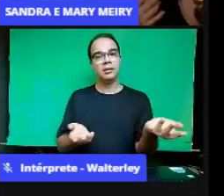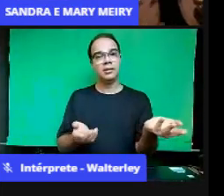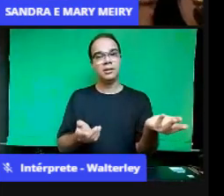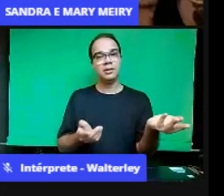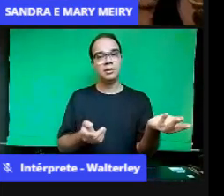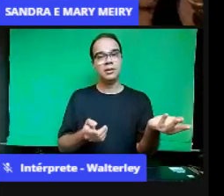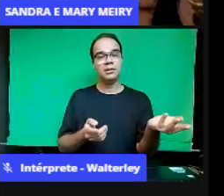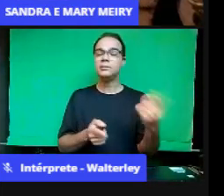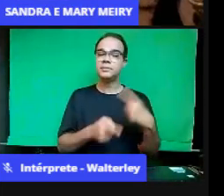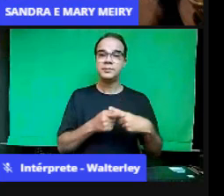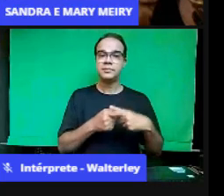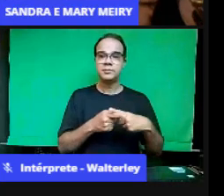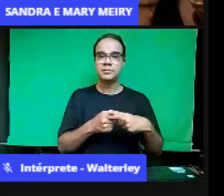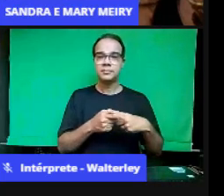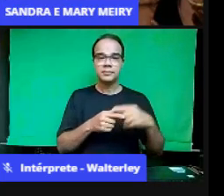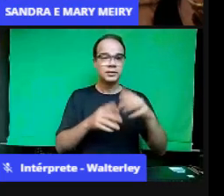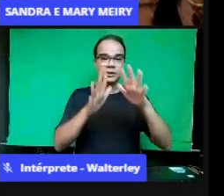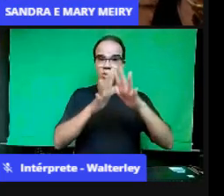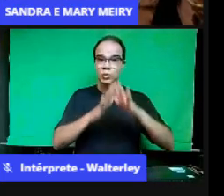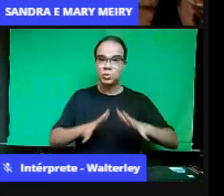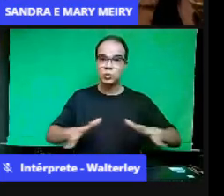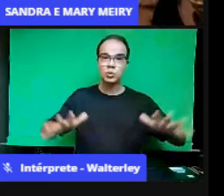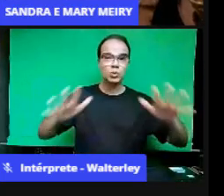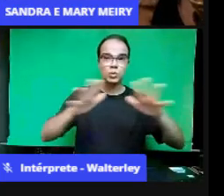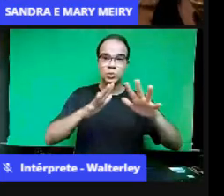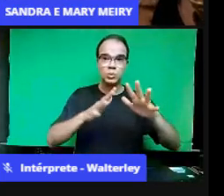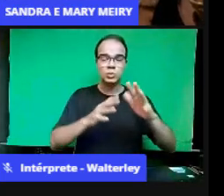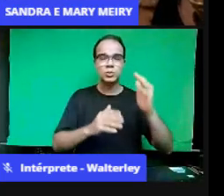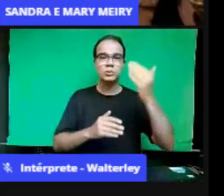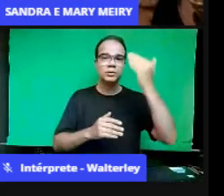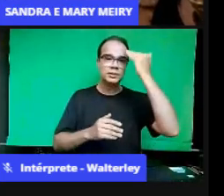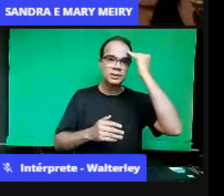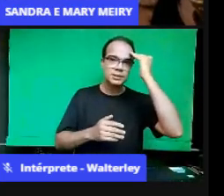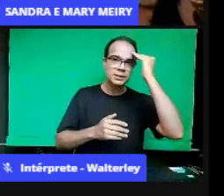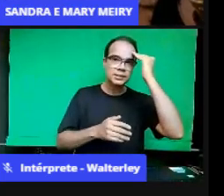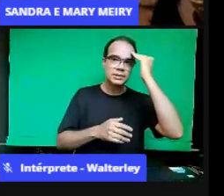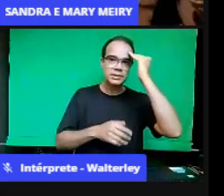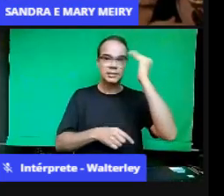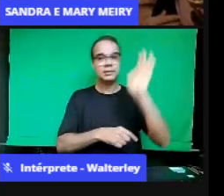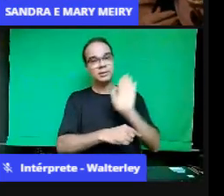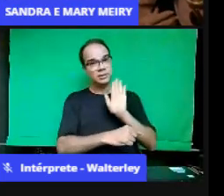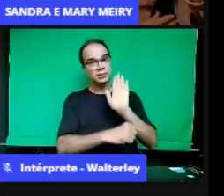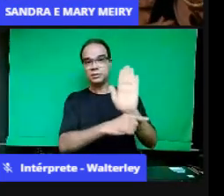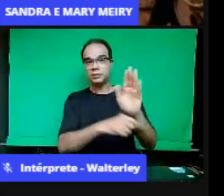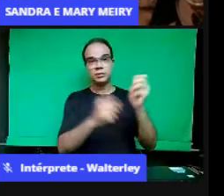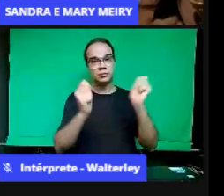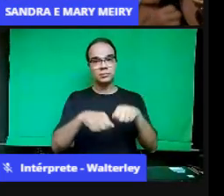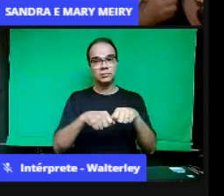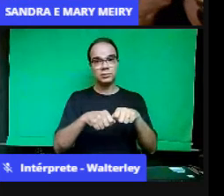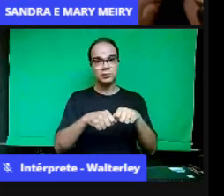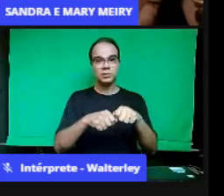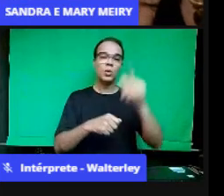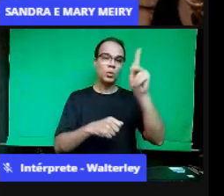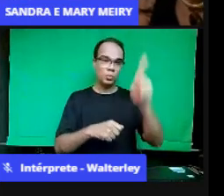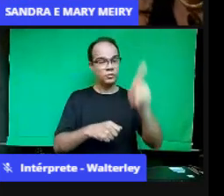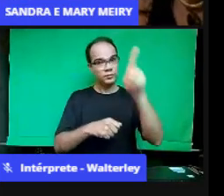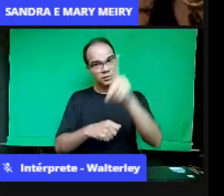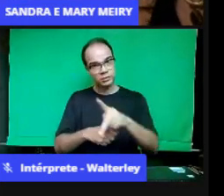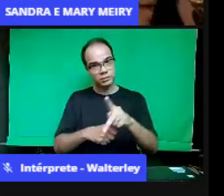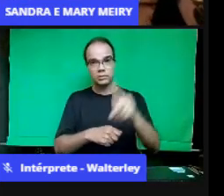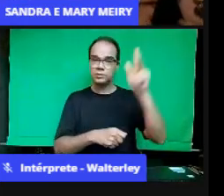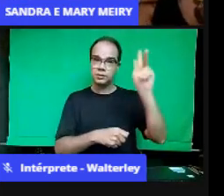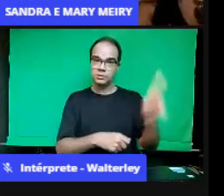fala, para que haja também uma cumplicidade de execução. Então, o professor regente, o